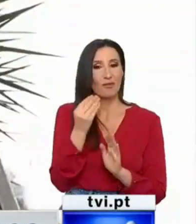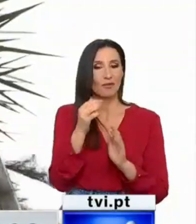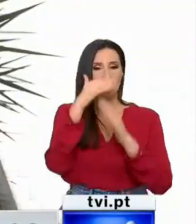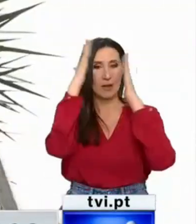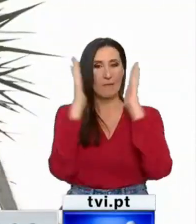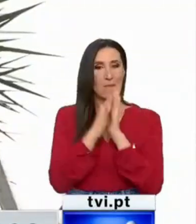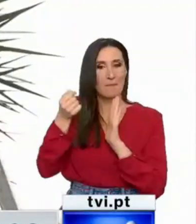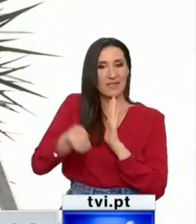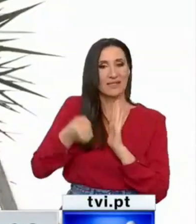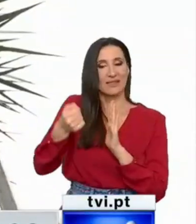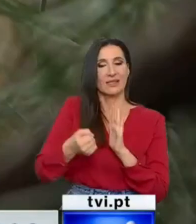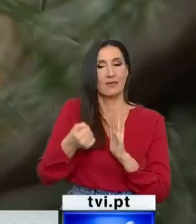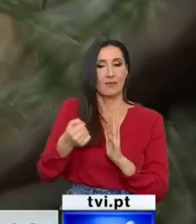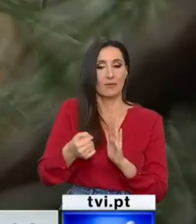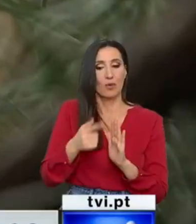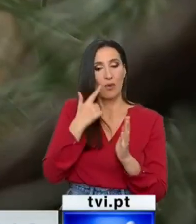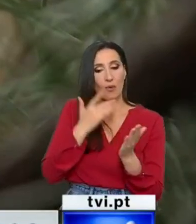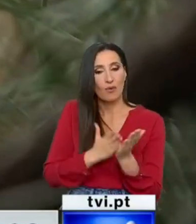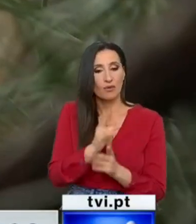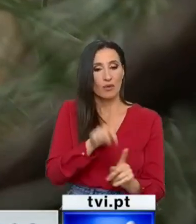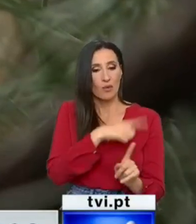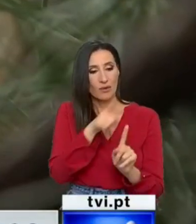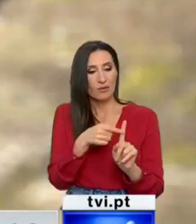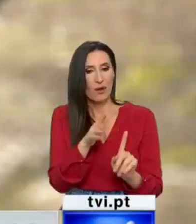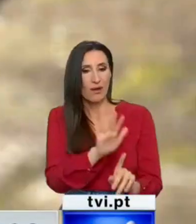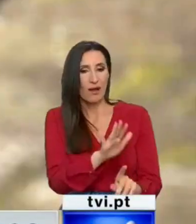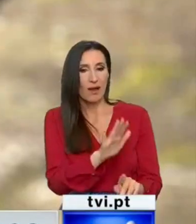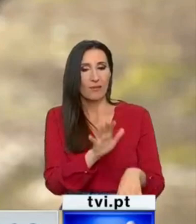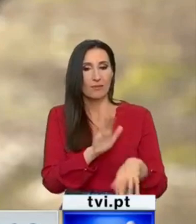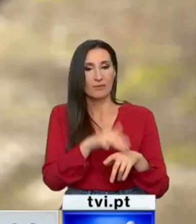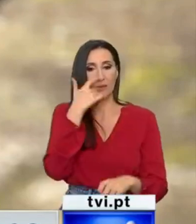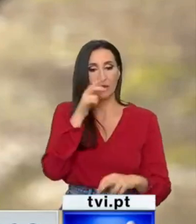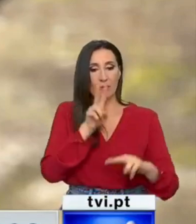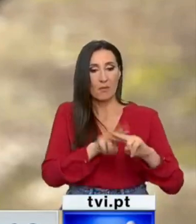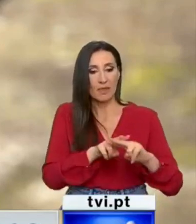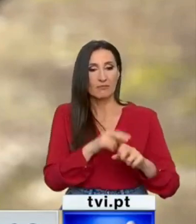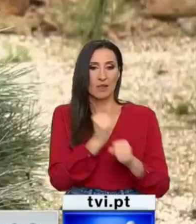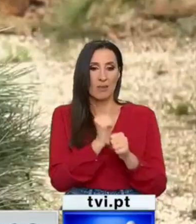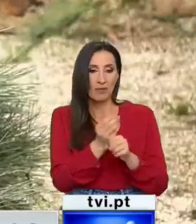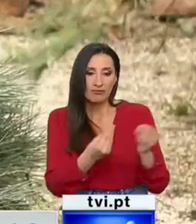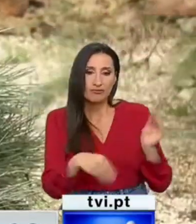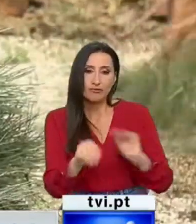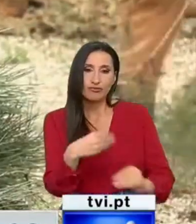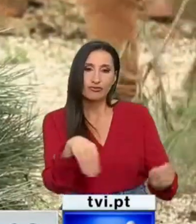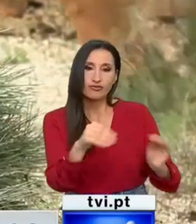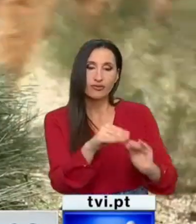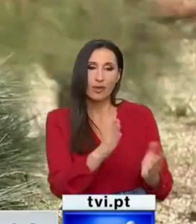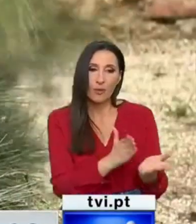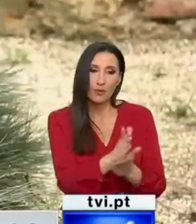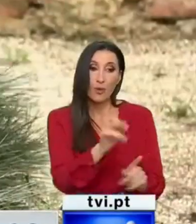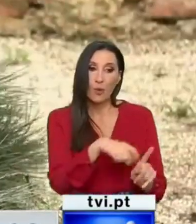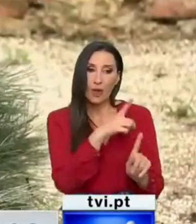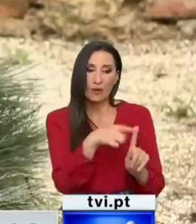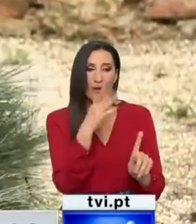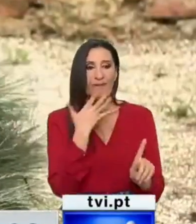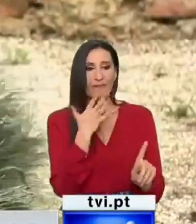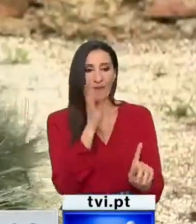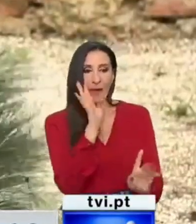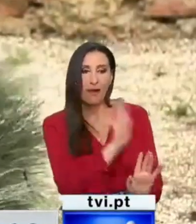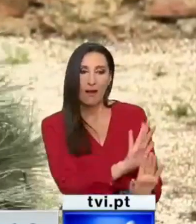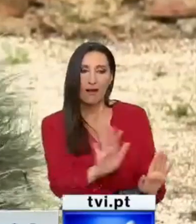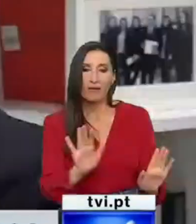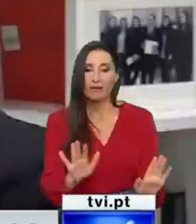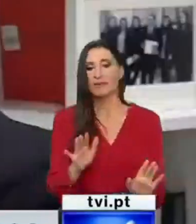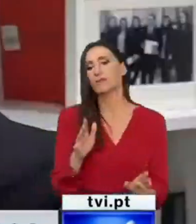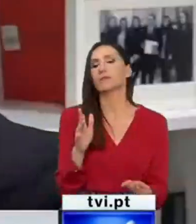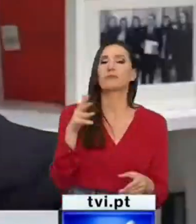é construído e mantido ao longo de todo o ano com presos que ali trabalham. Aparentemente foi feita uma votação,